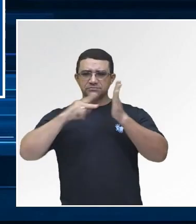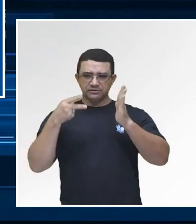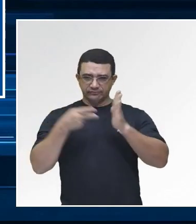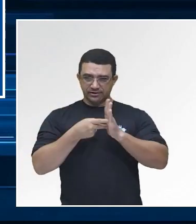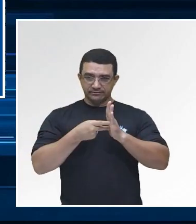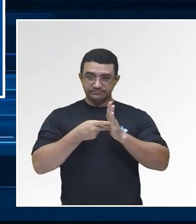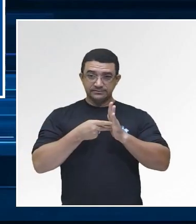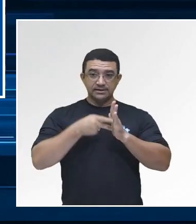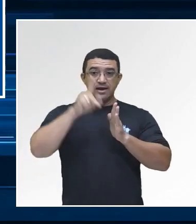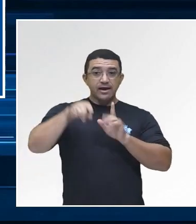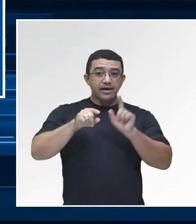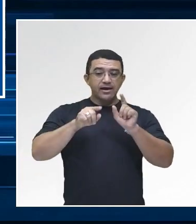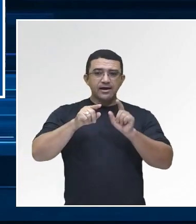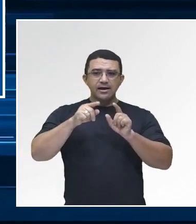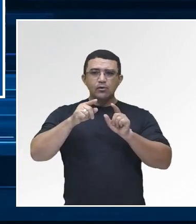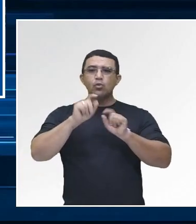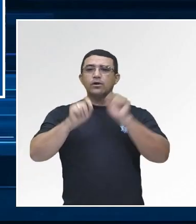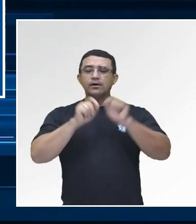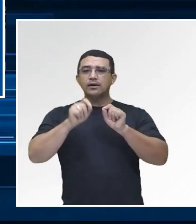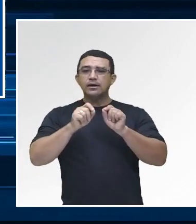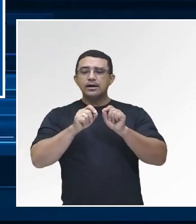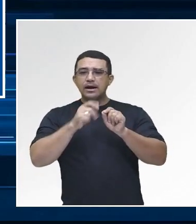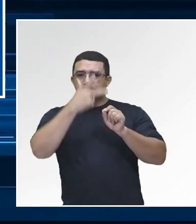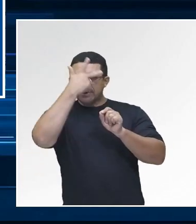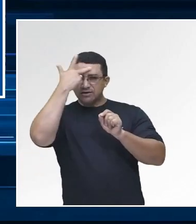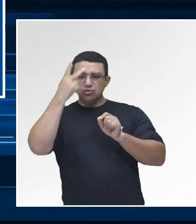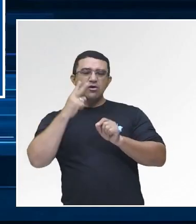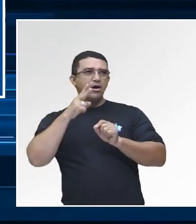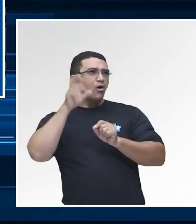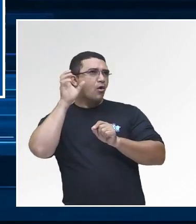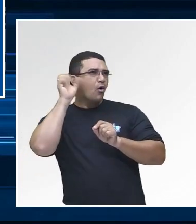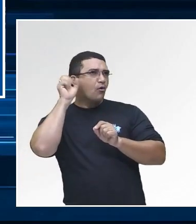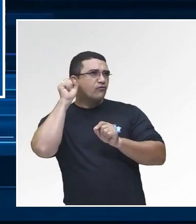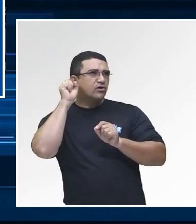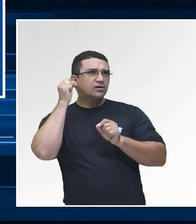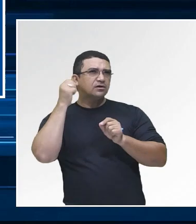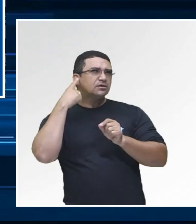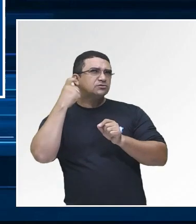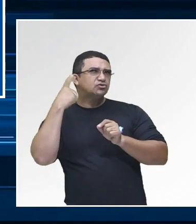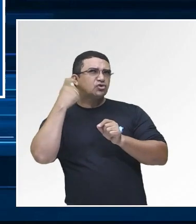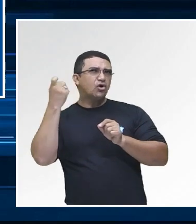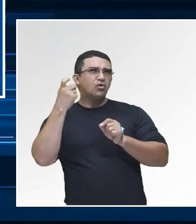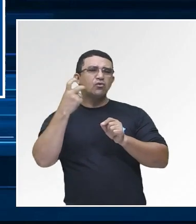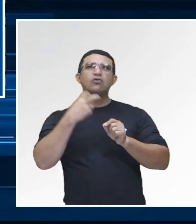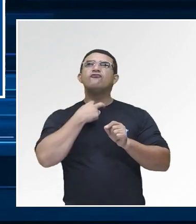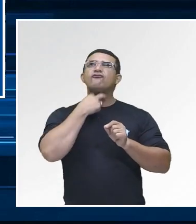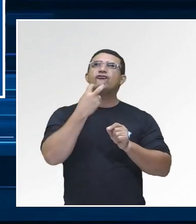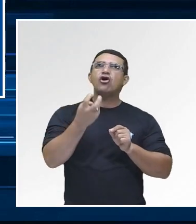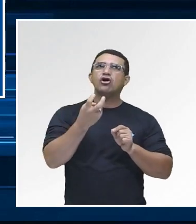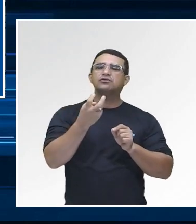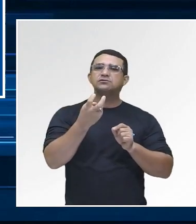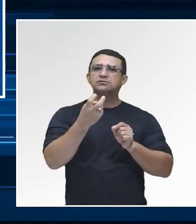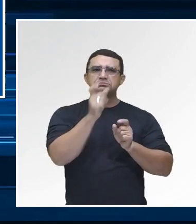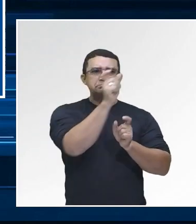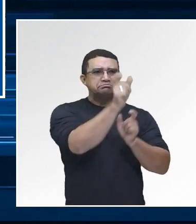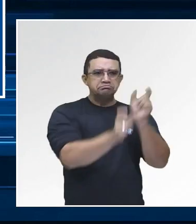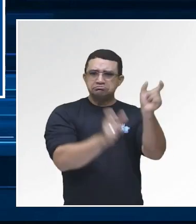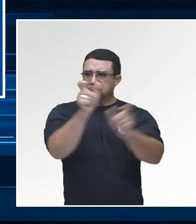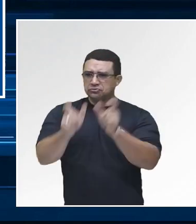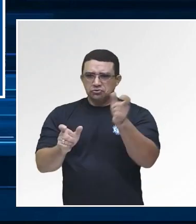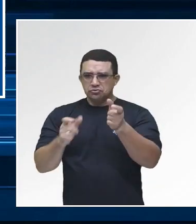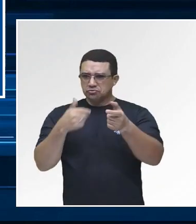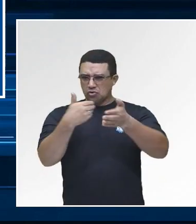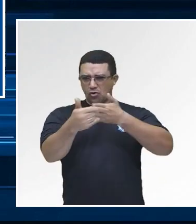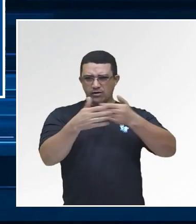a reprodução ou imitação de sons ou vozes naturais dos seres ou